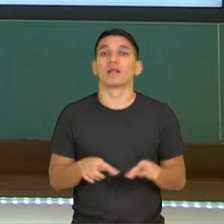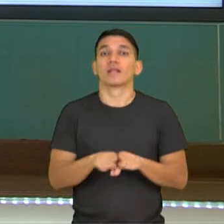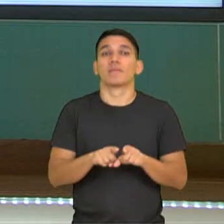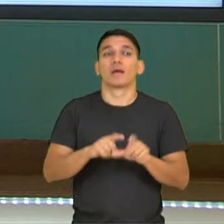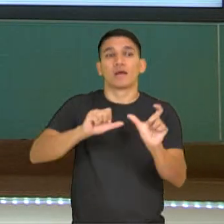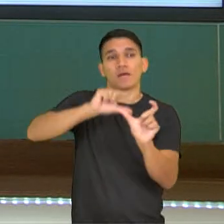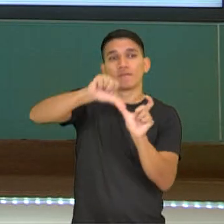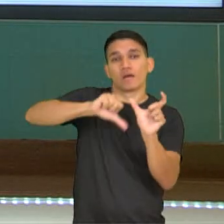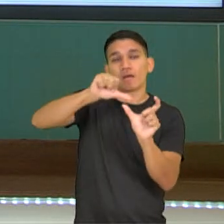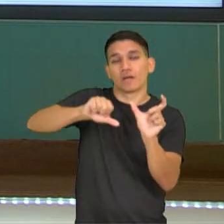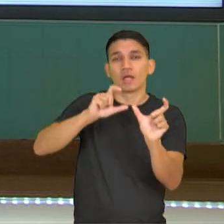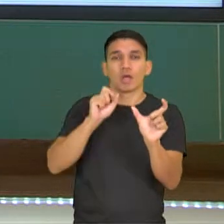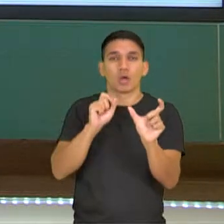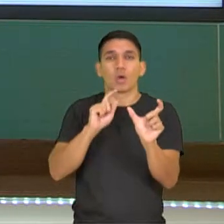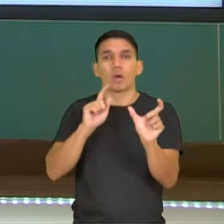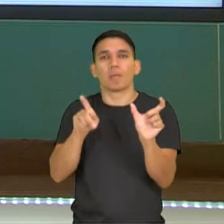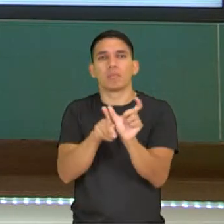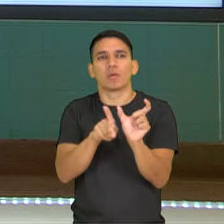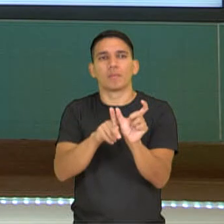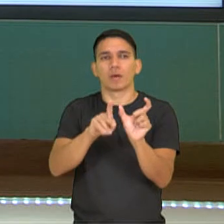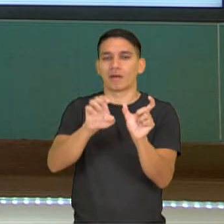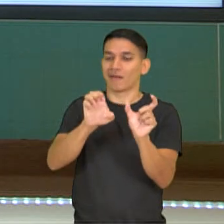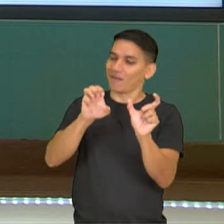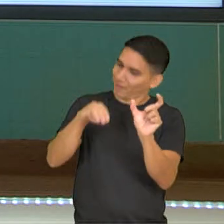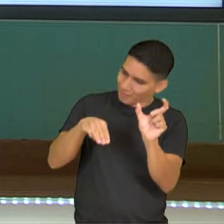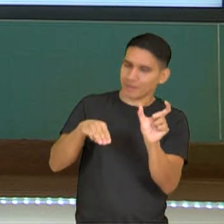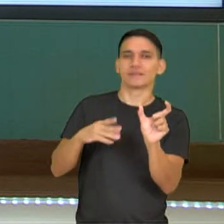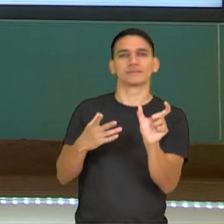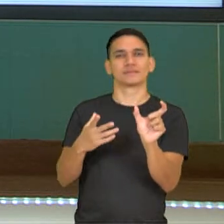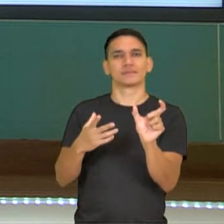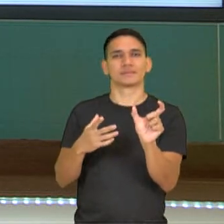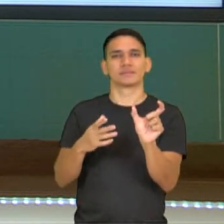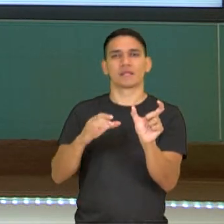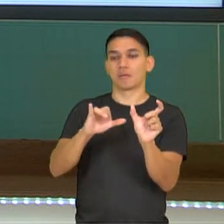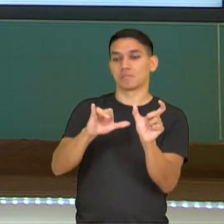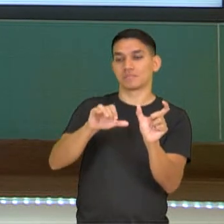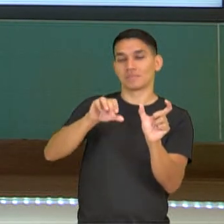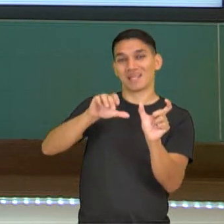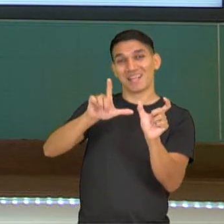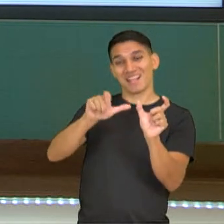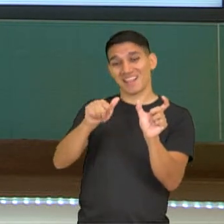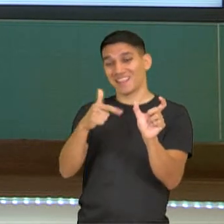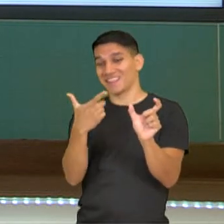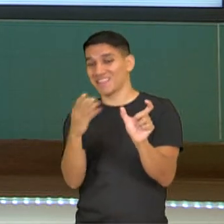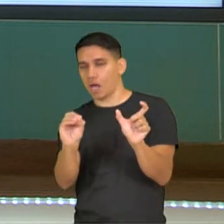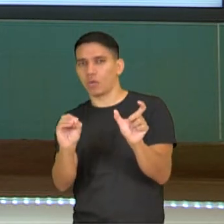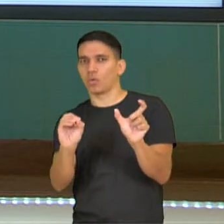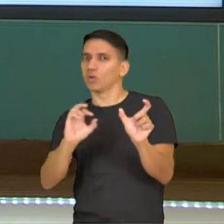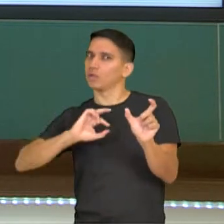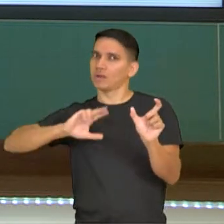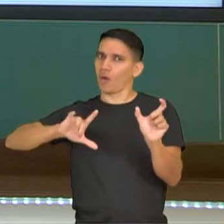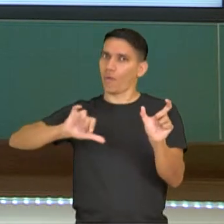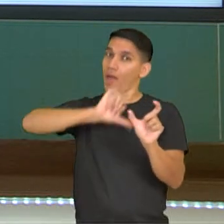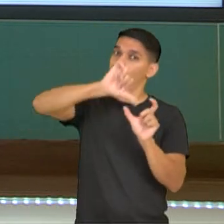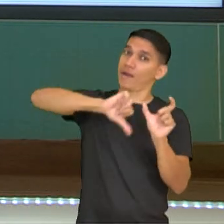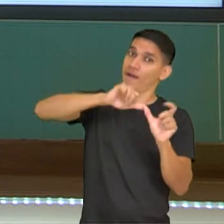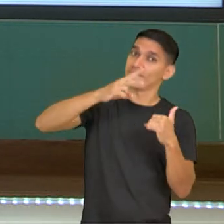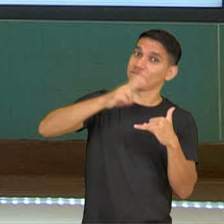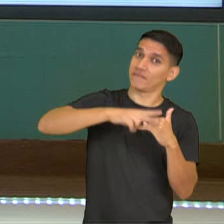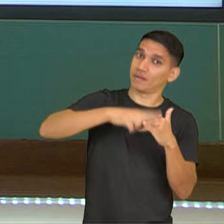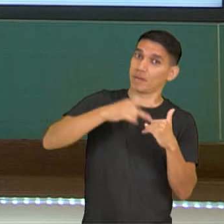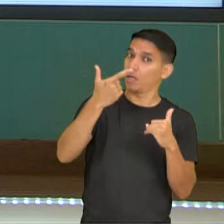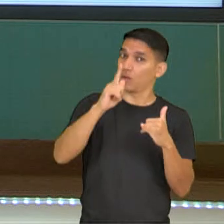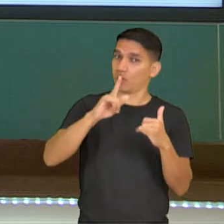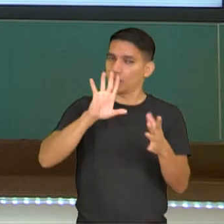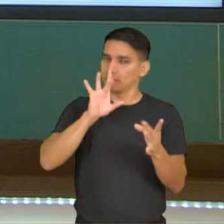flexão verbal, a derivação também, comem, né, comilão. Opa, comilão já muda o sentido, já não é uma conjugação de verbo, né, a gente está vendo que não